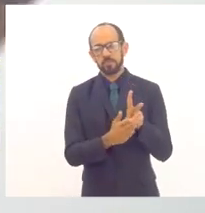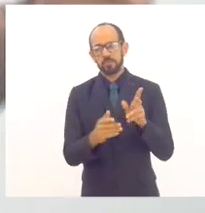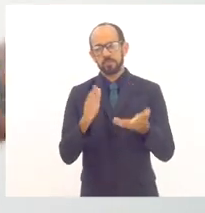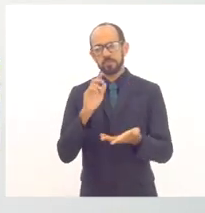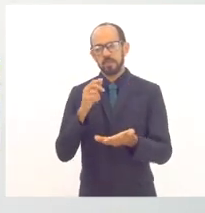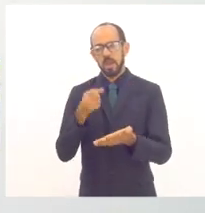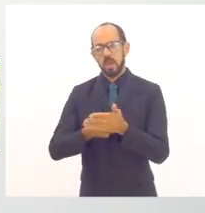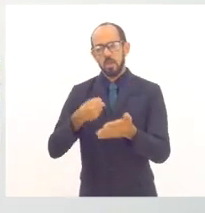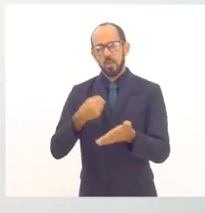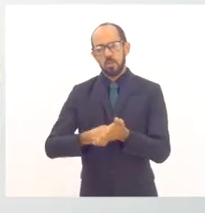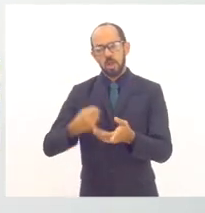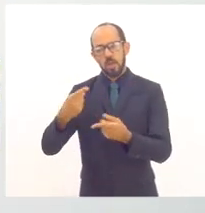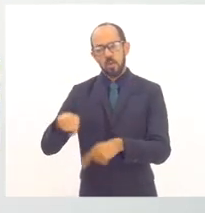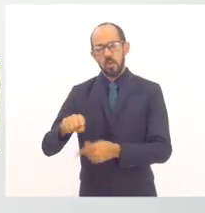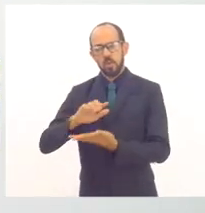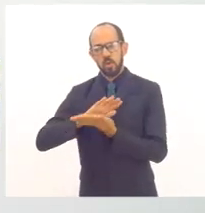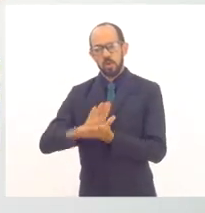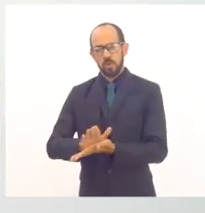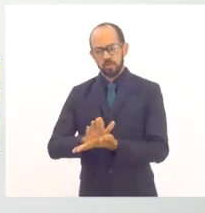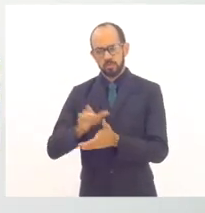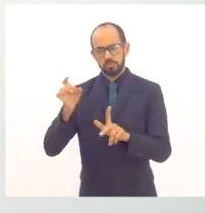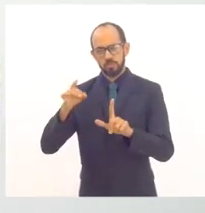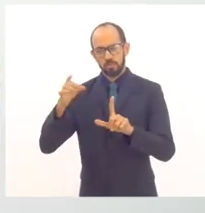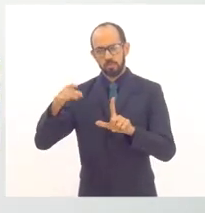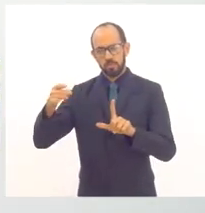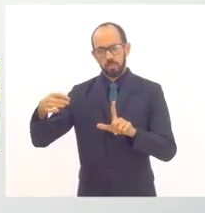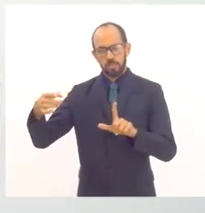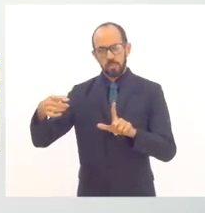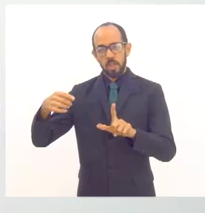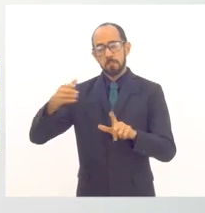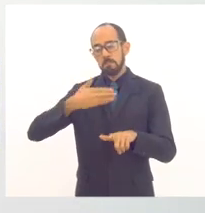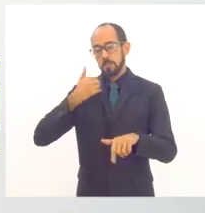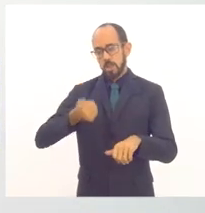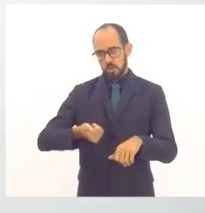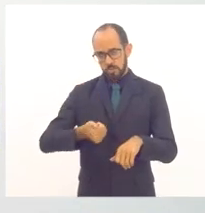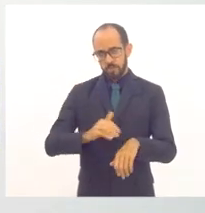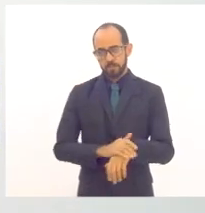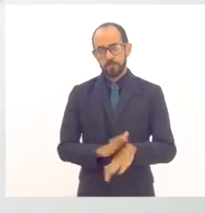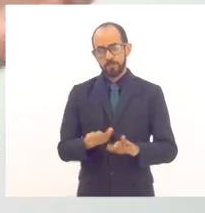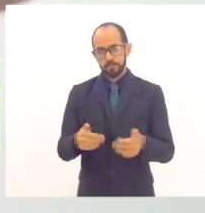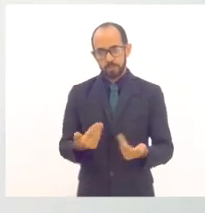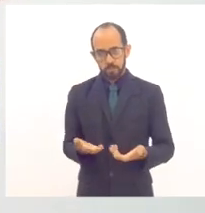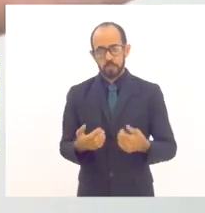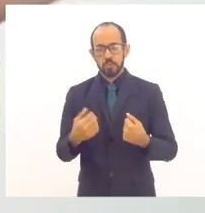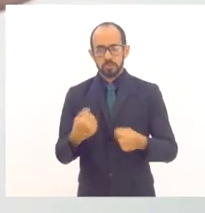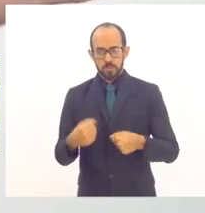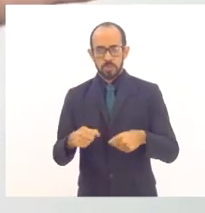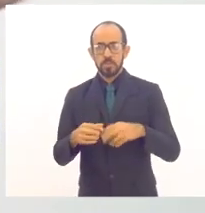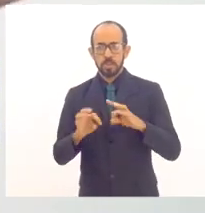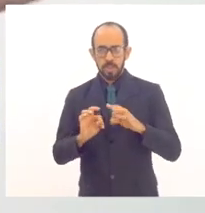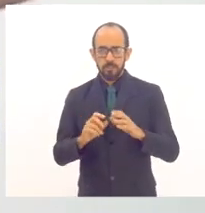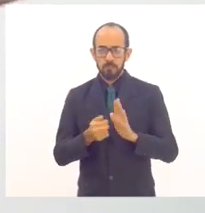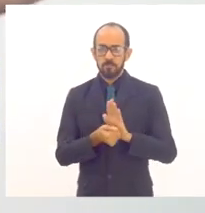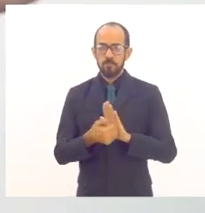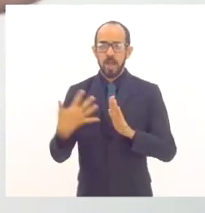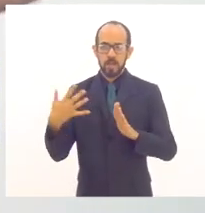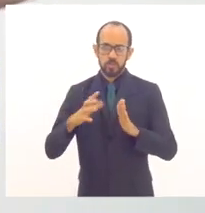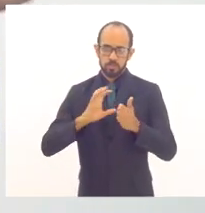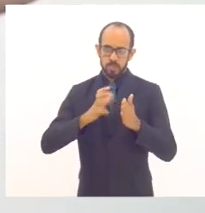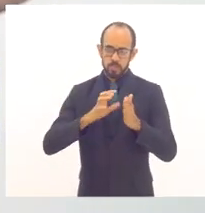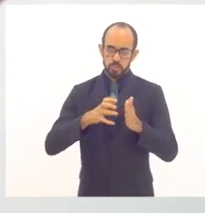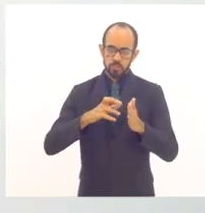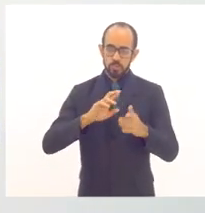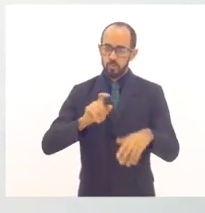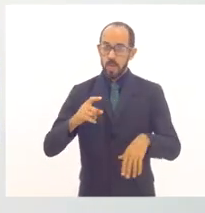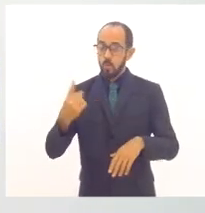racismo, a discriminação, melhor para todos nós. Outra coisa, é bom que isso esteja em vários partidos e não num partido só,